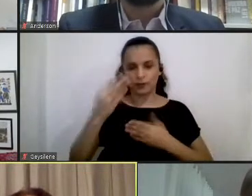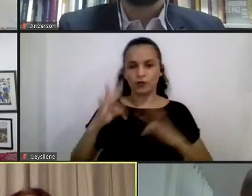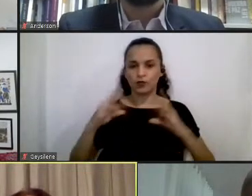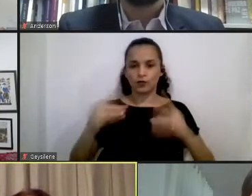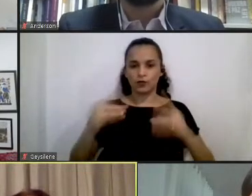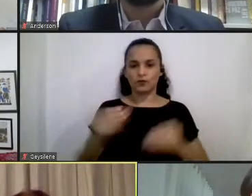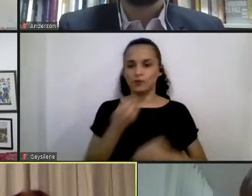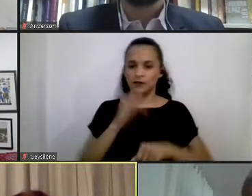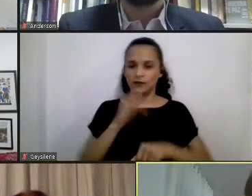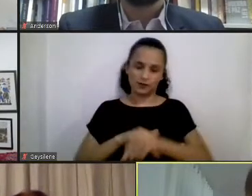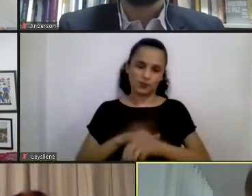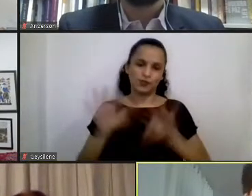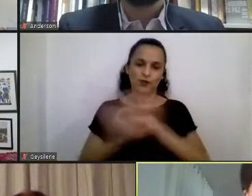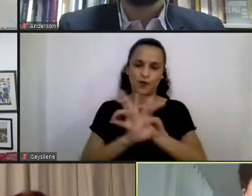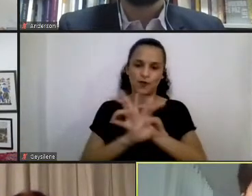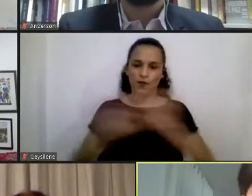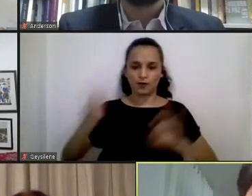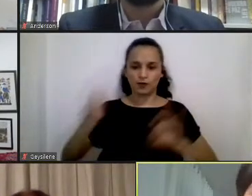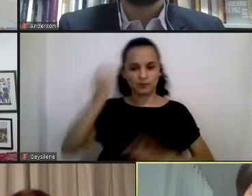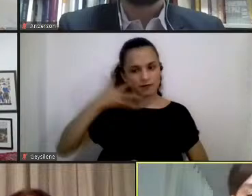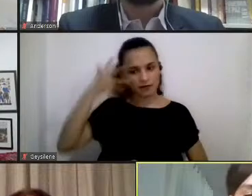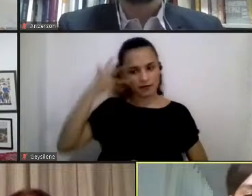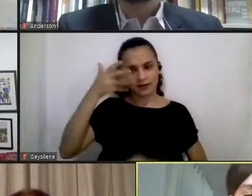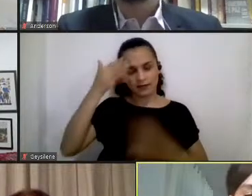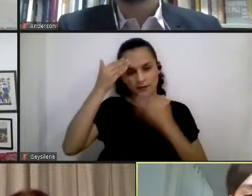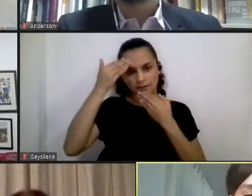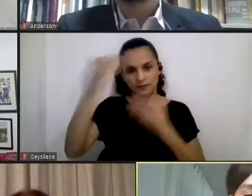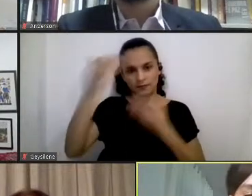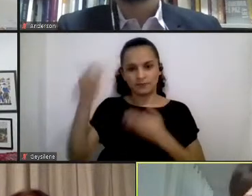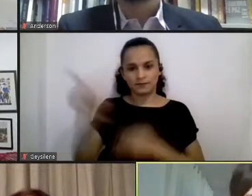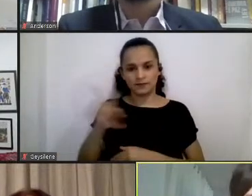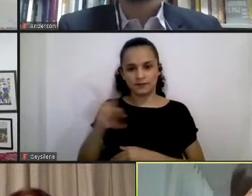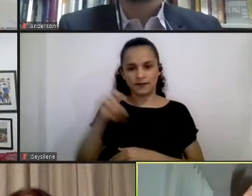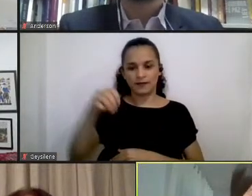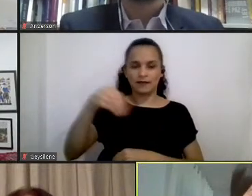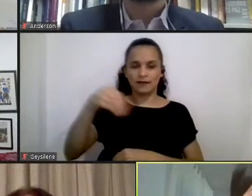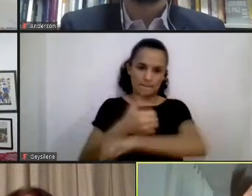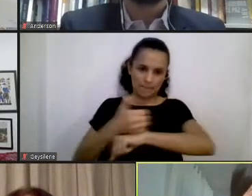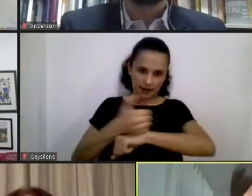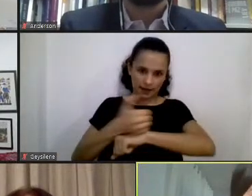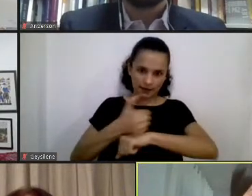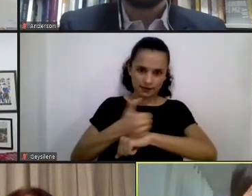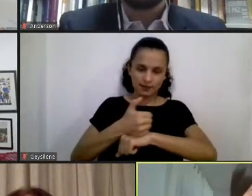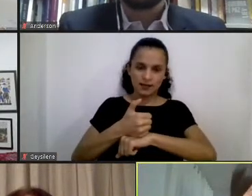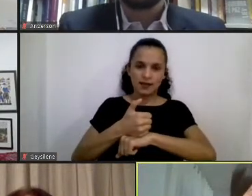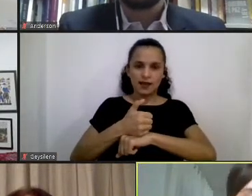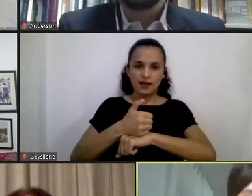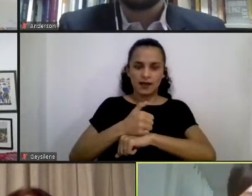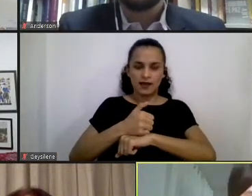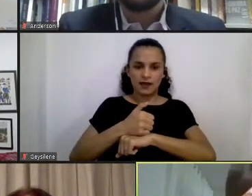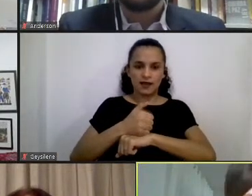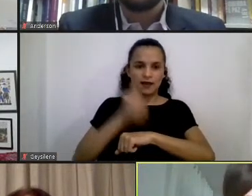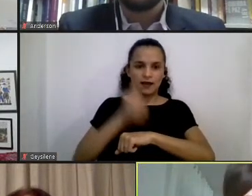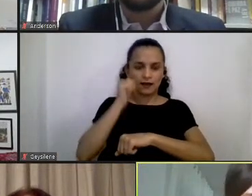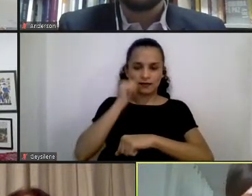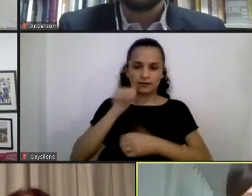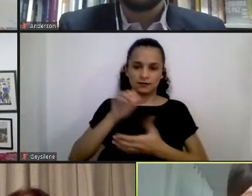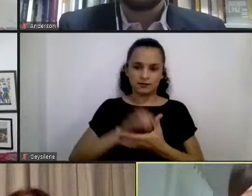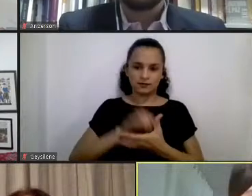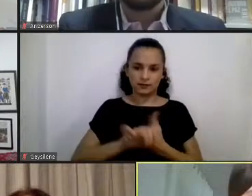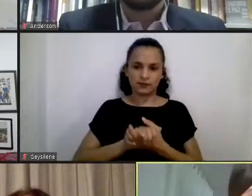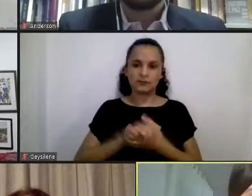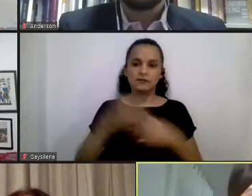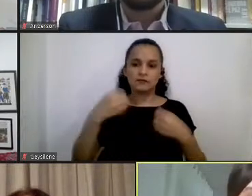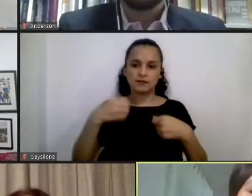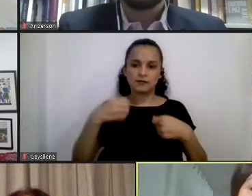palestra. Muito obrigada, professora Márcia. A esposa do Noam Chomsky pediu só para deixar uma frase aqui